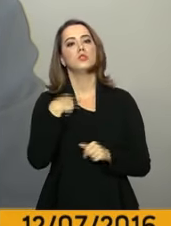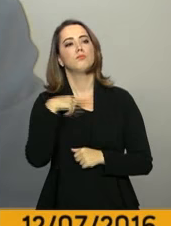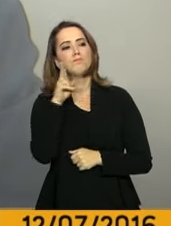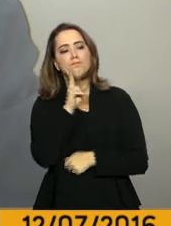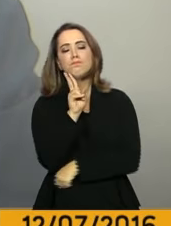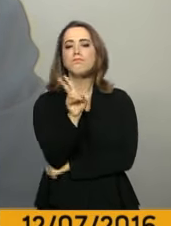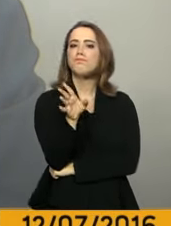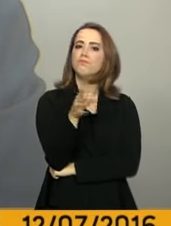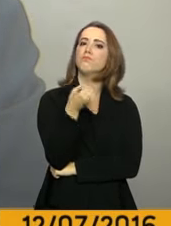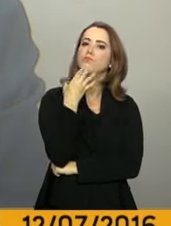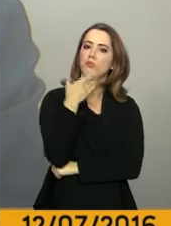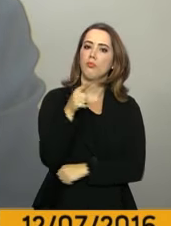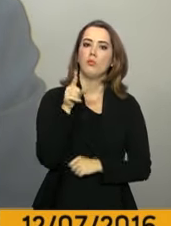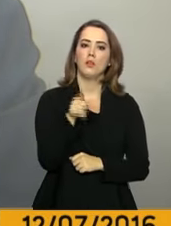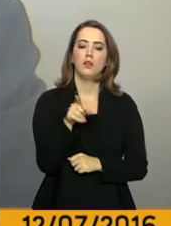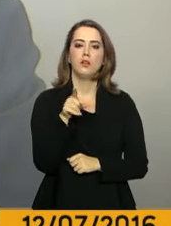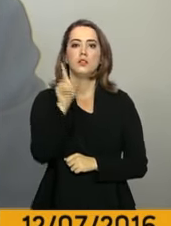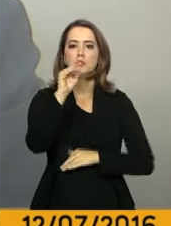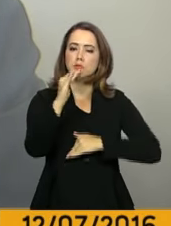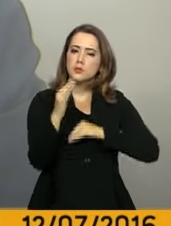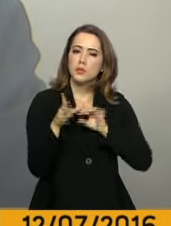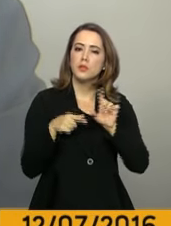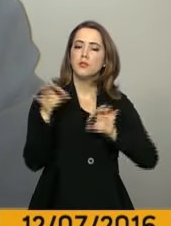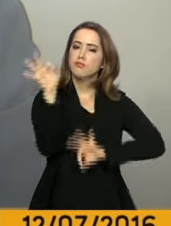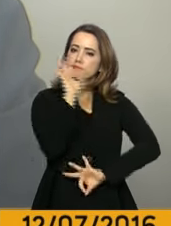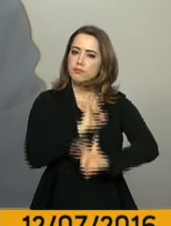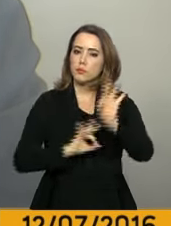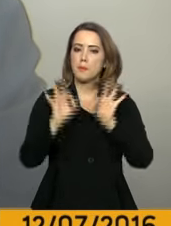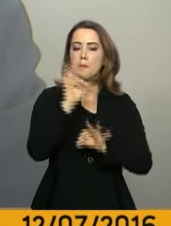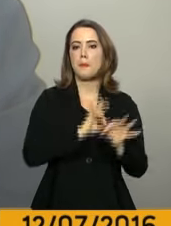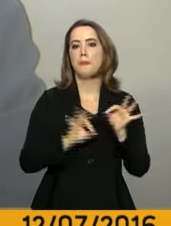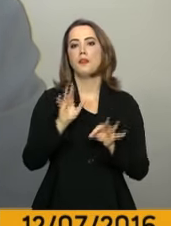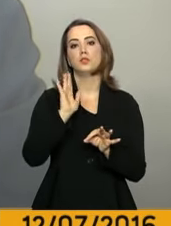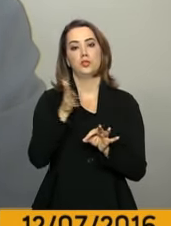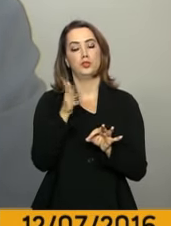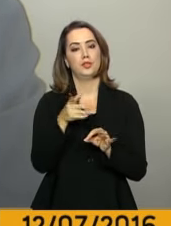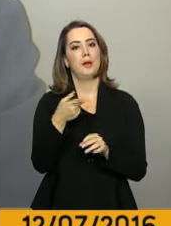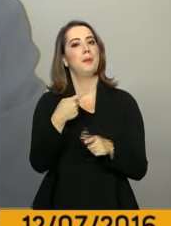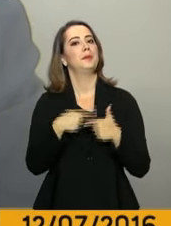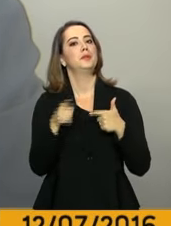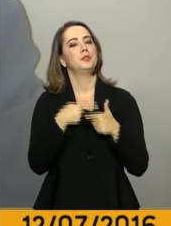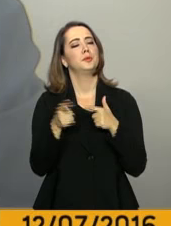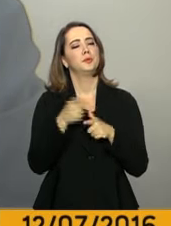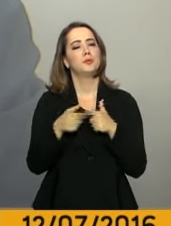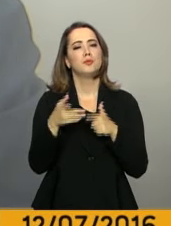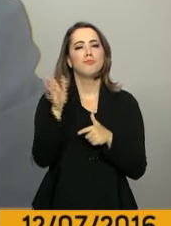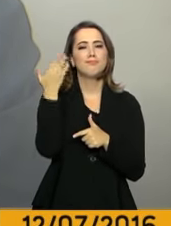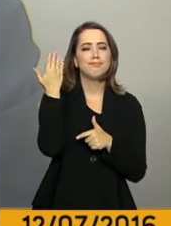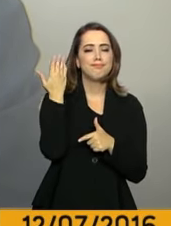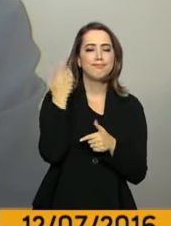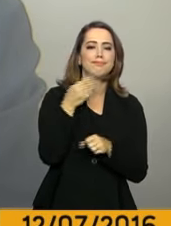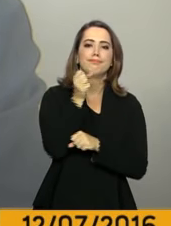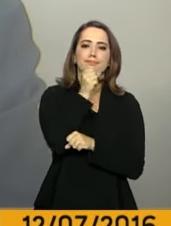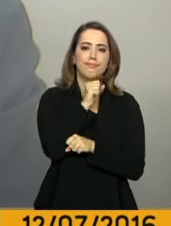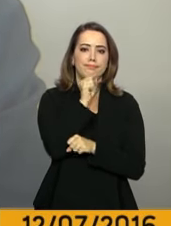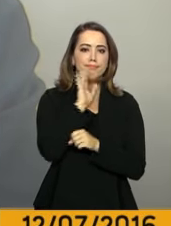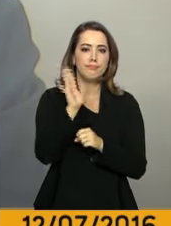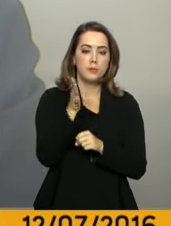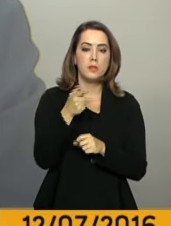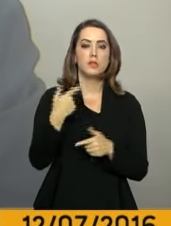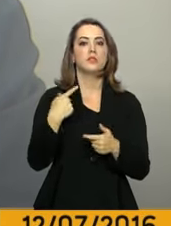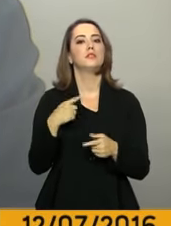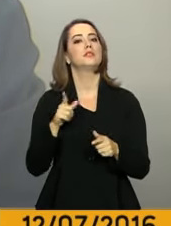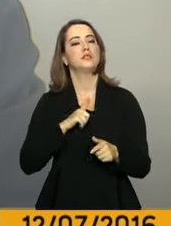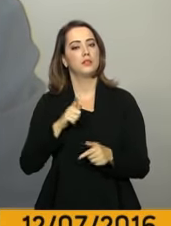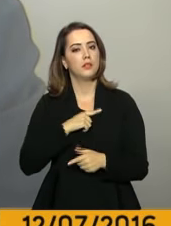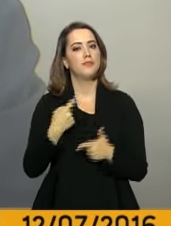solucionar com os aperfeiçoamentos que virão a questão antiga do licenciamento ambiental que muitas e muitas vezes é